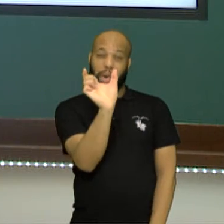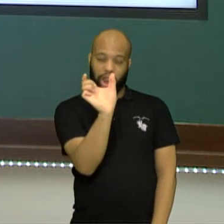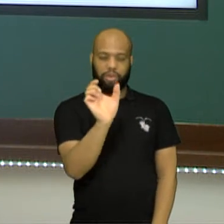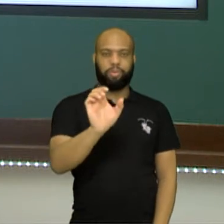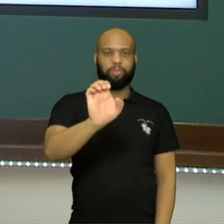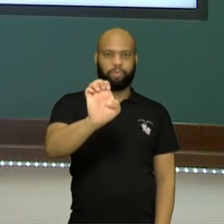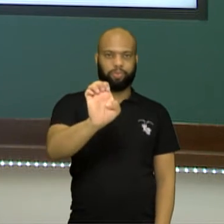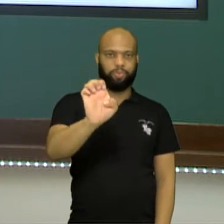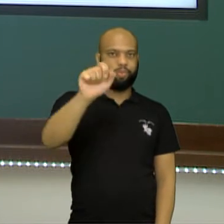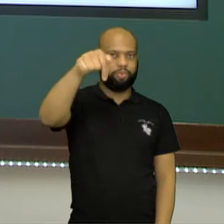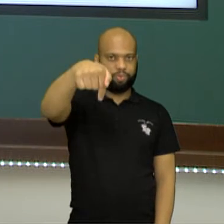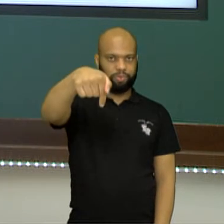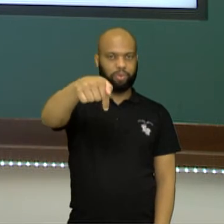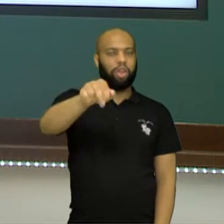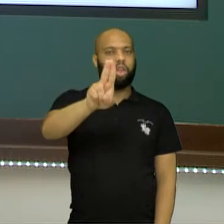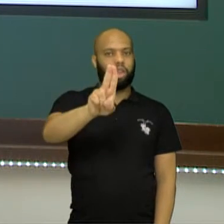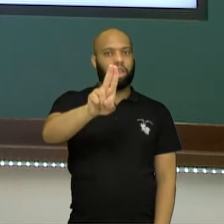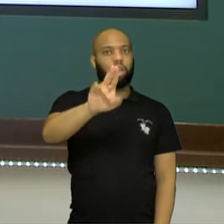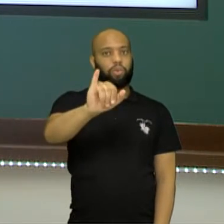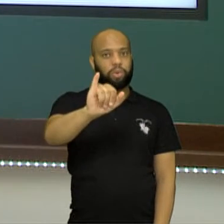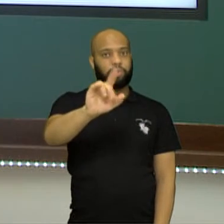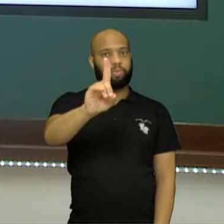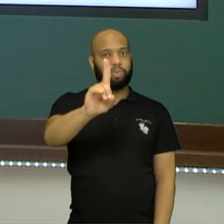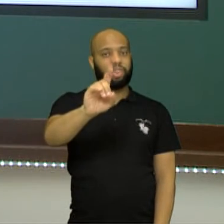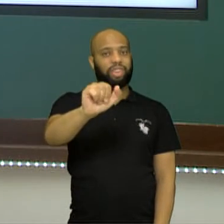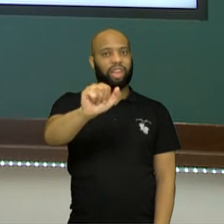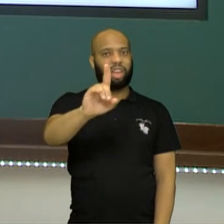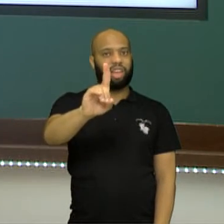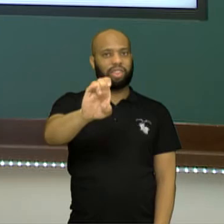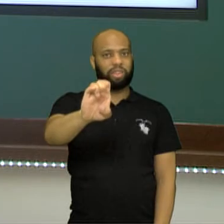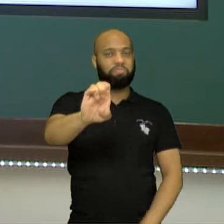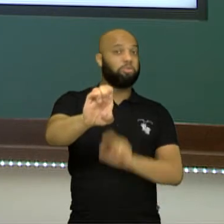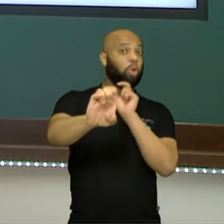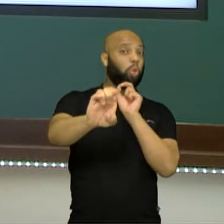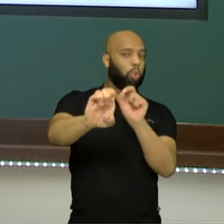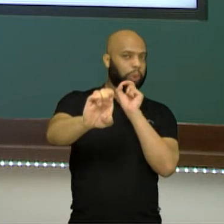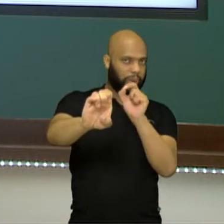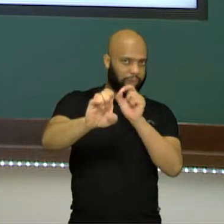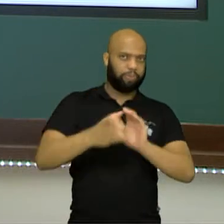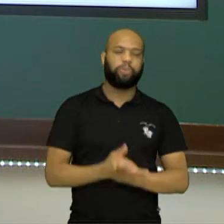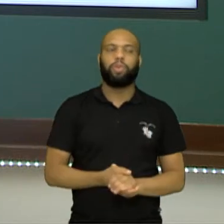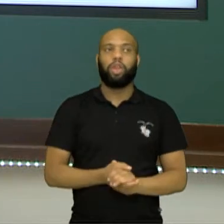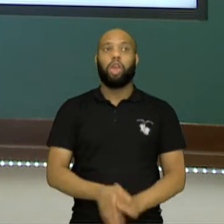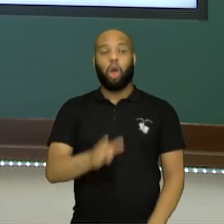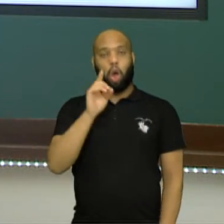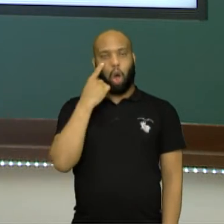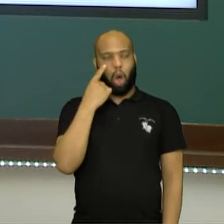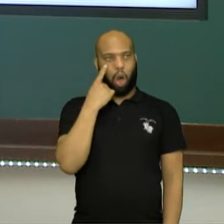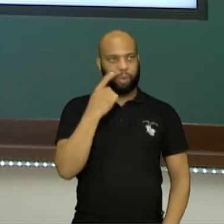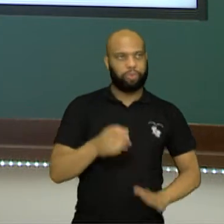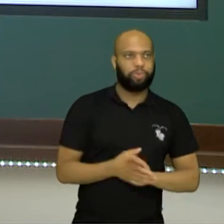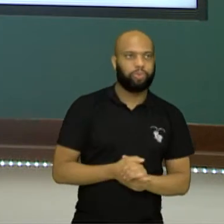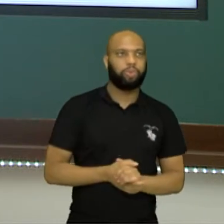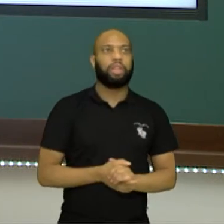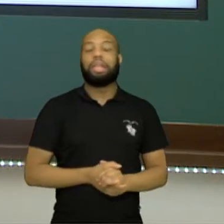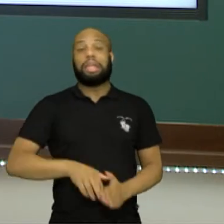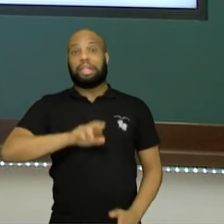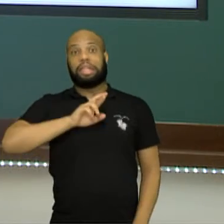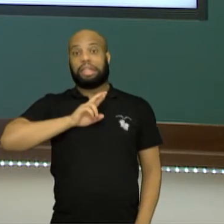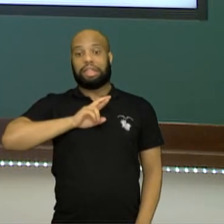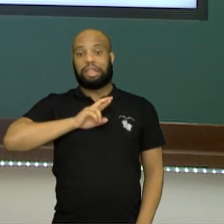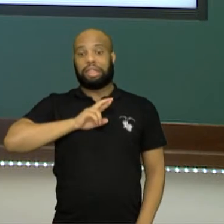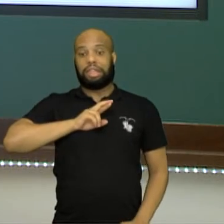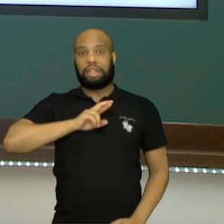equidade. Vamos falar um pouquinho sobre essa palavrinha. Devemos lembrar, antes de mais nada, que não é